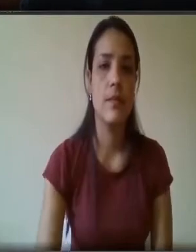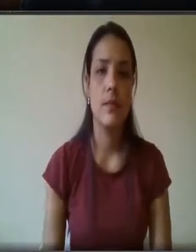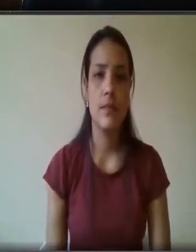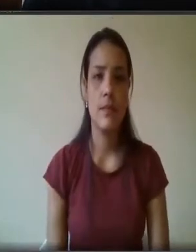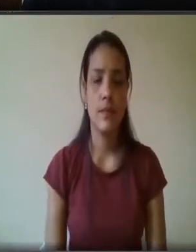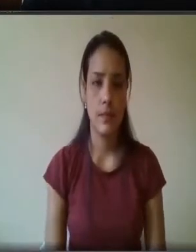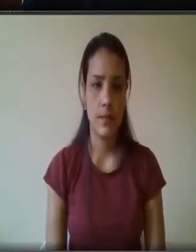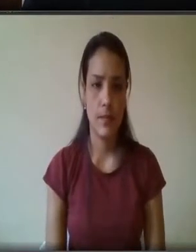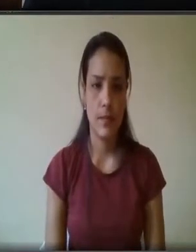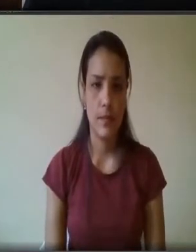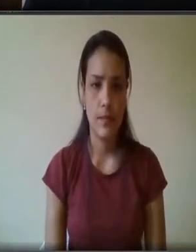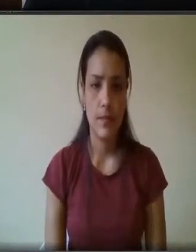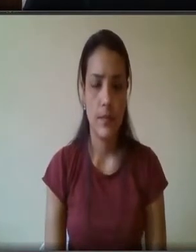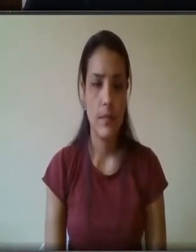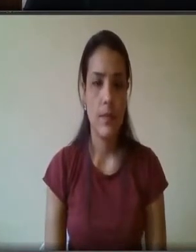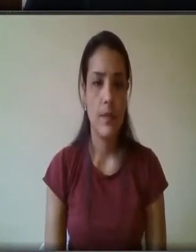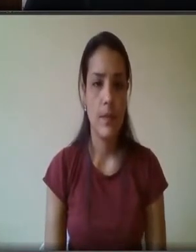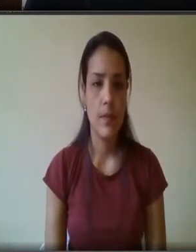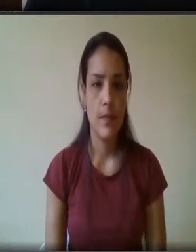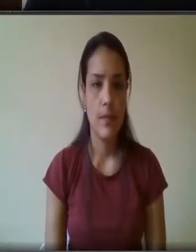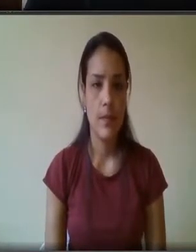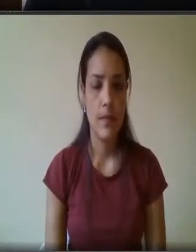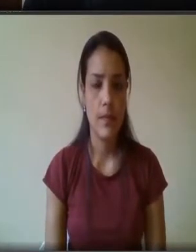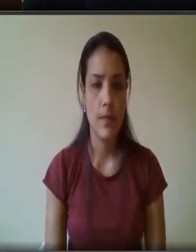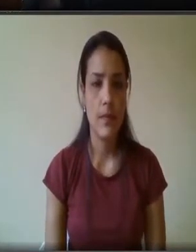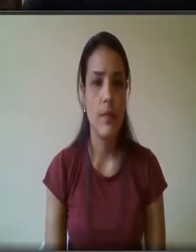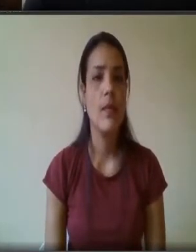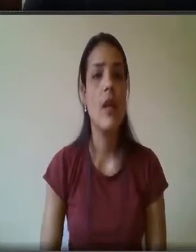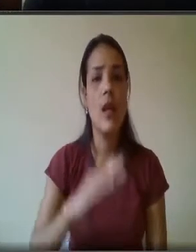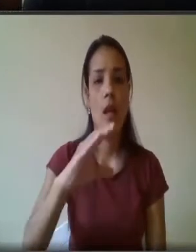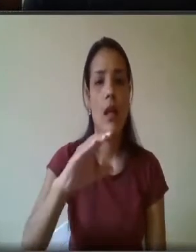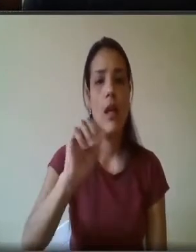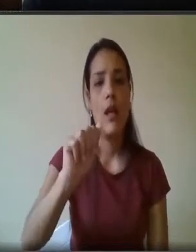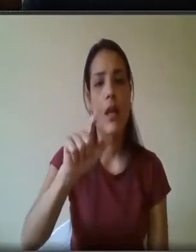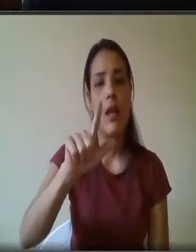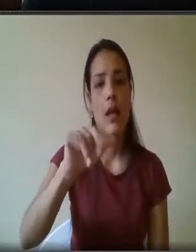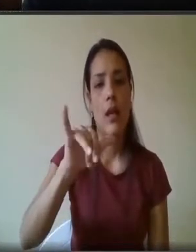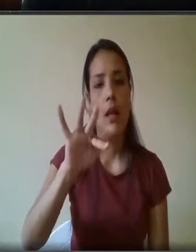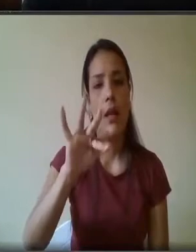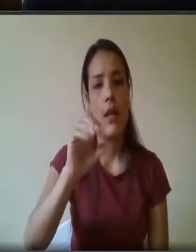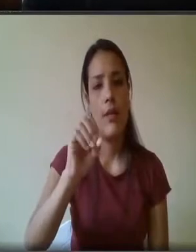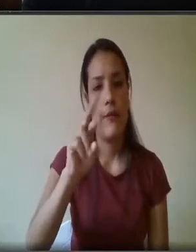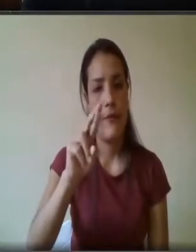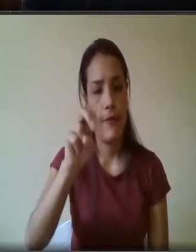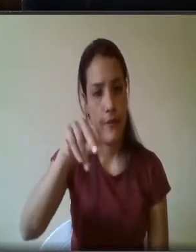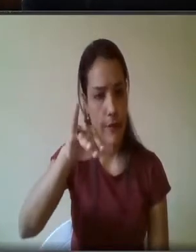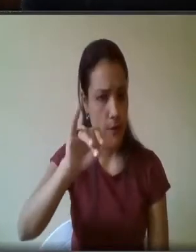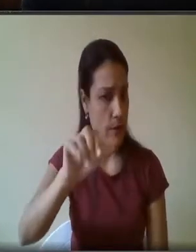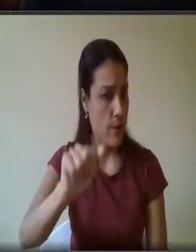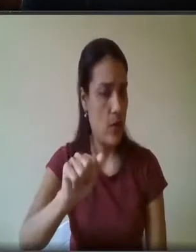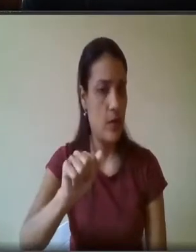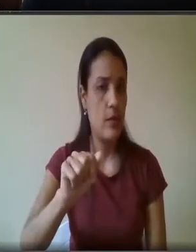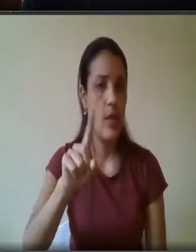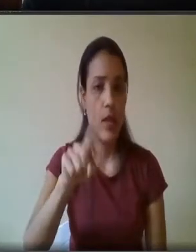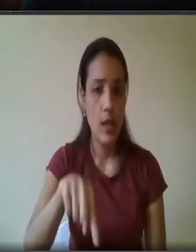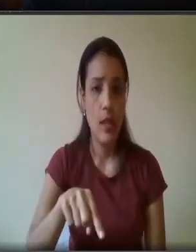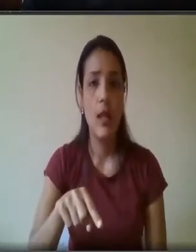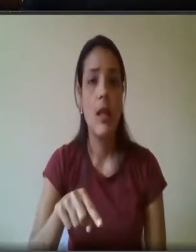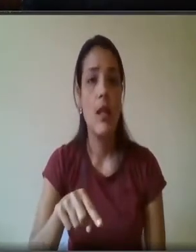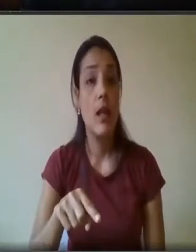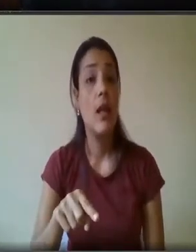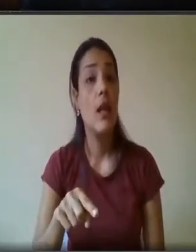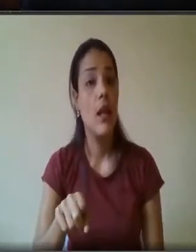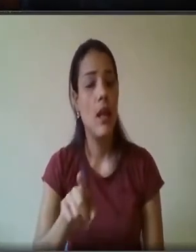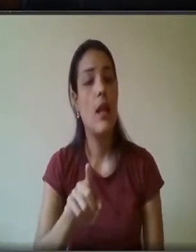Essa aqui, Falha San Andreas, na Califórnia, é típica situação desse